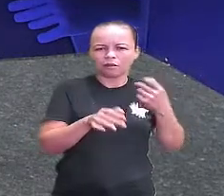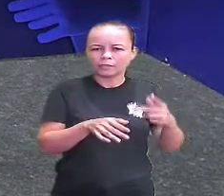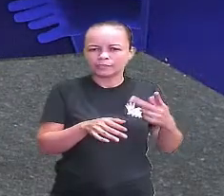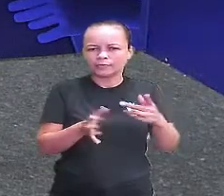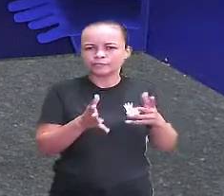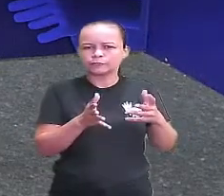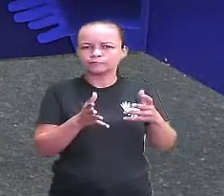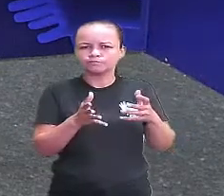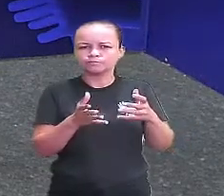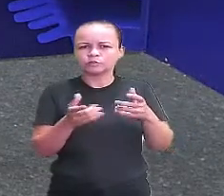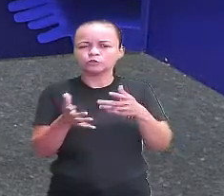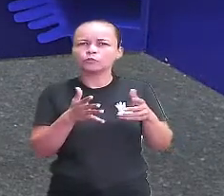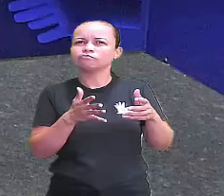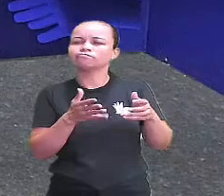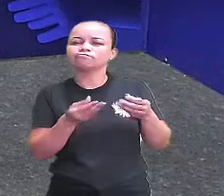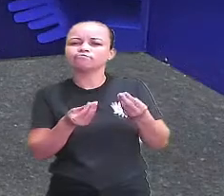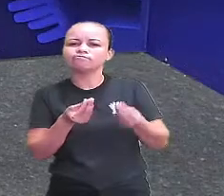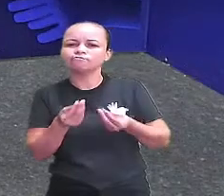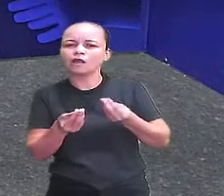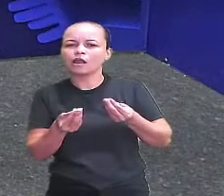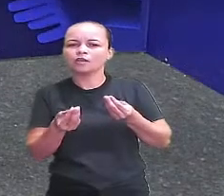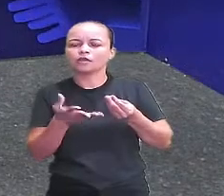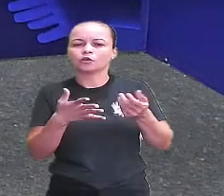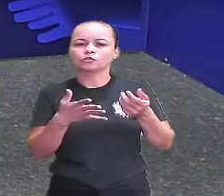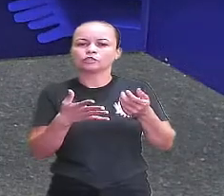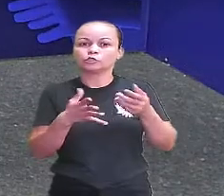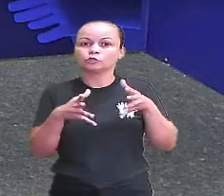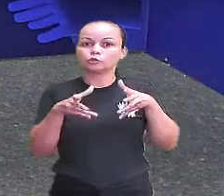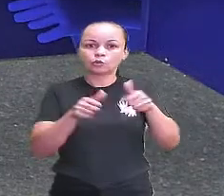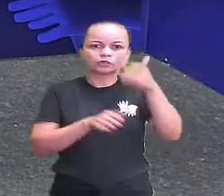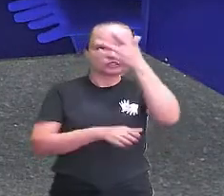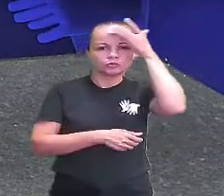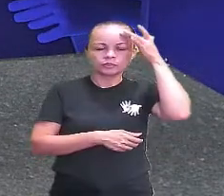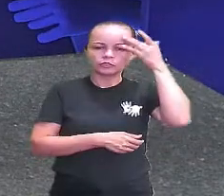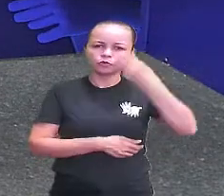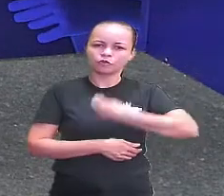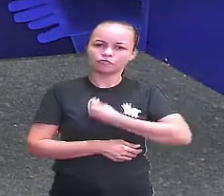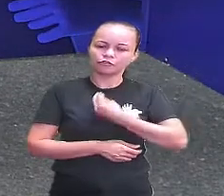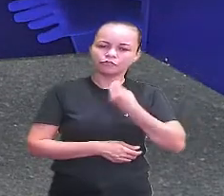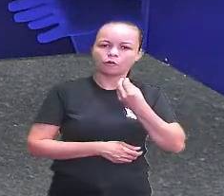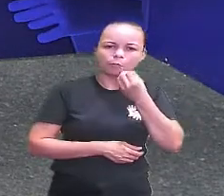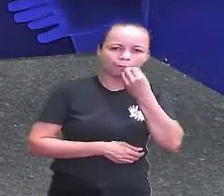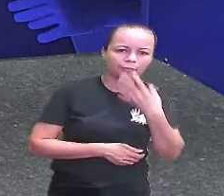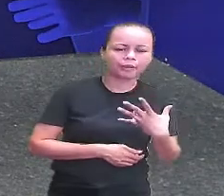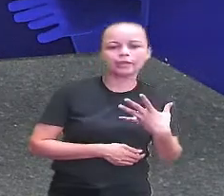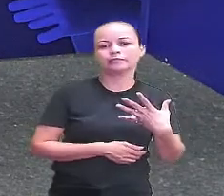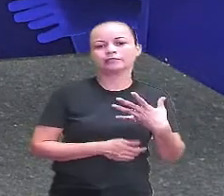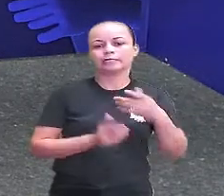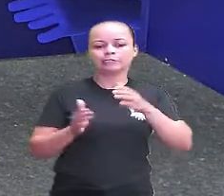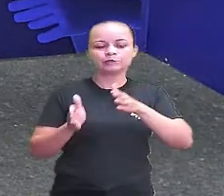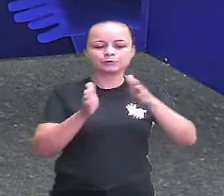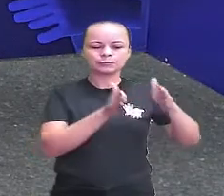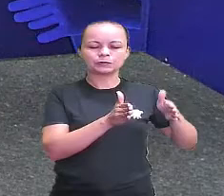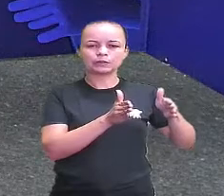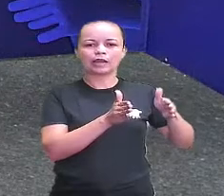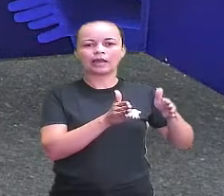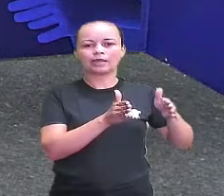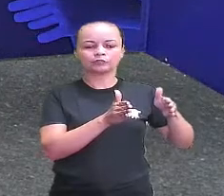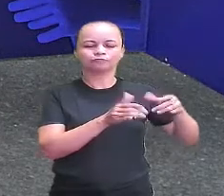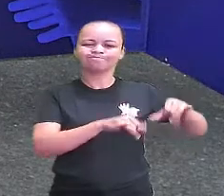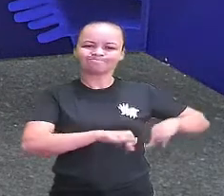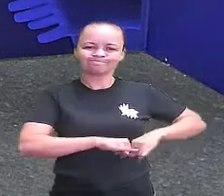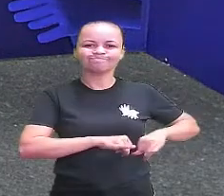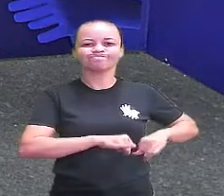ali, numa média onde todos consigam viver bem, um lado sempre vai